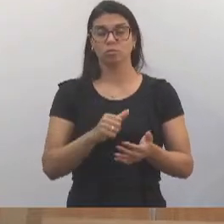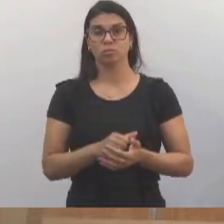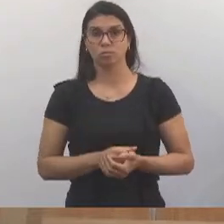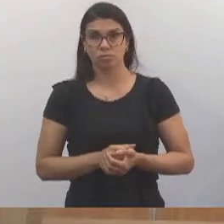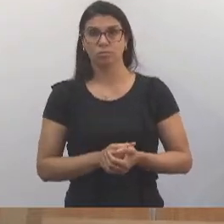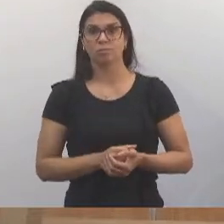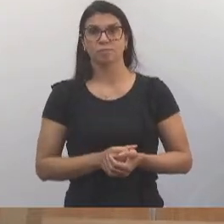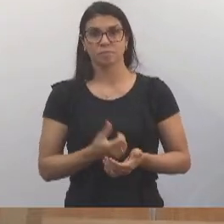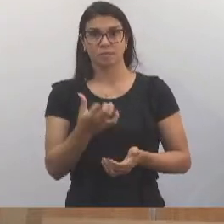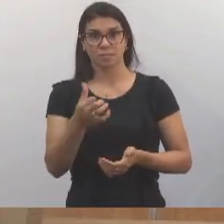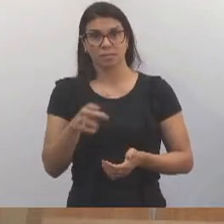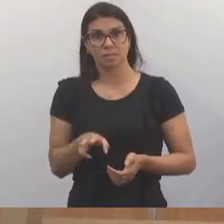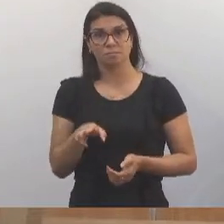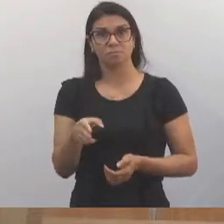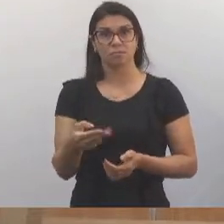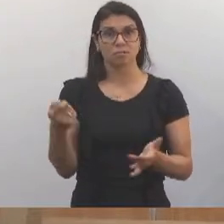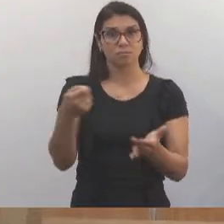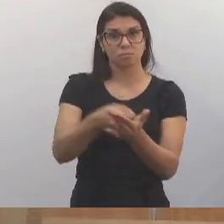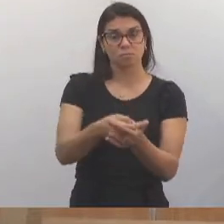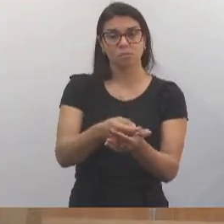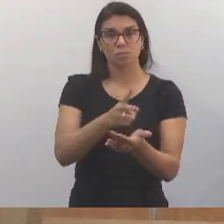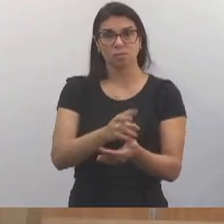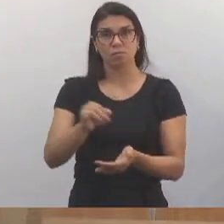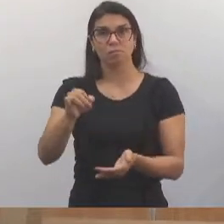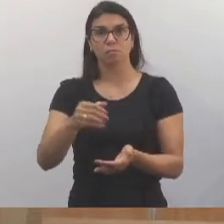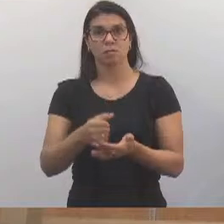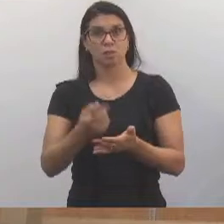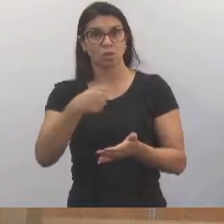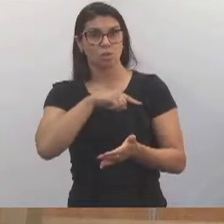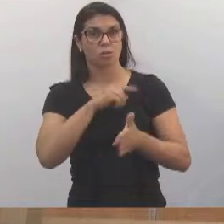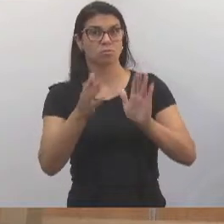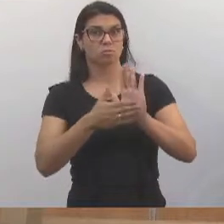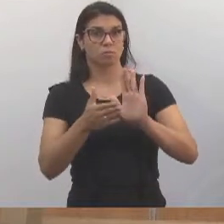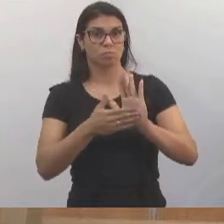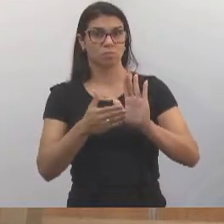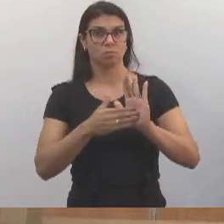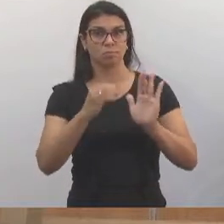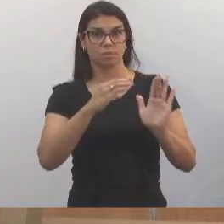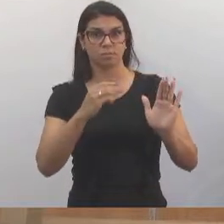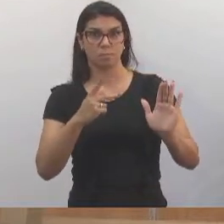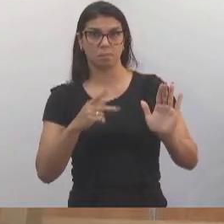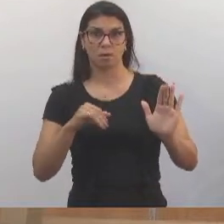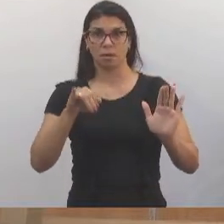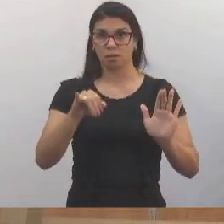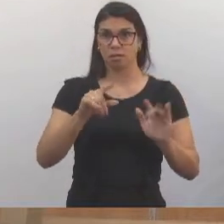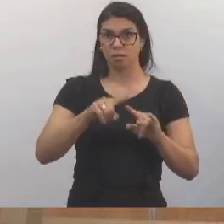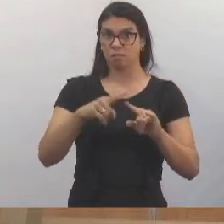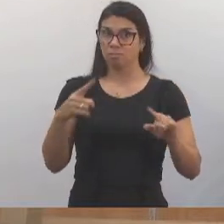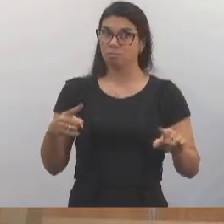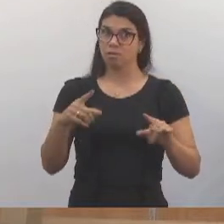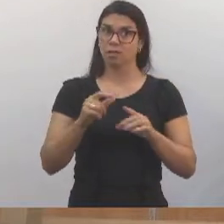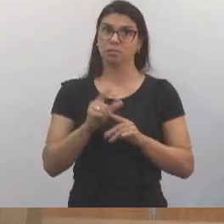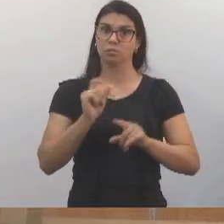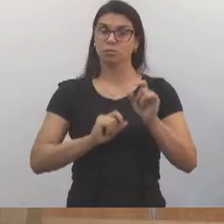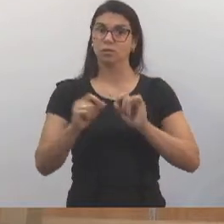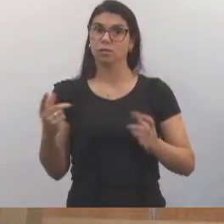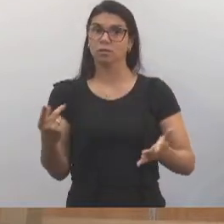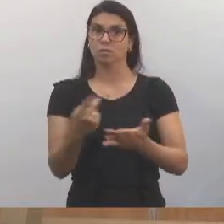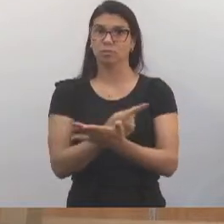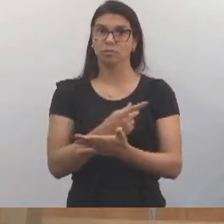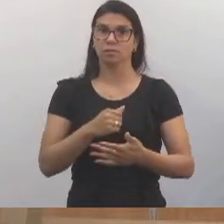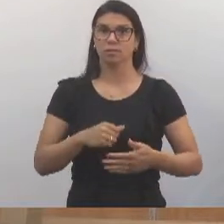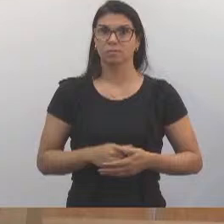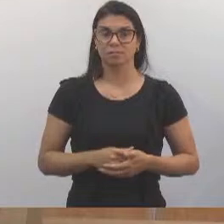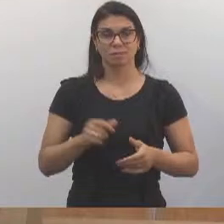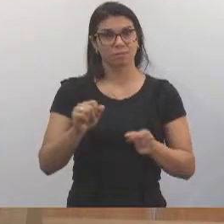hoje. Nós compusemos a CPI, né? A CPI já foi aberta há 2 semanas, mas a composição está